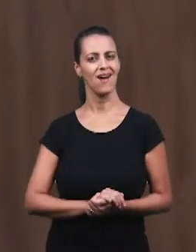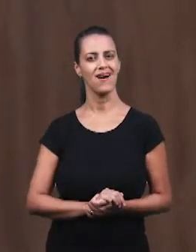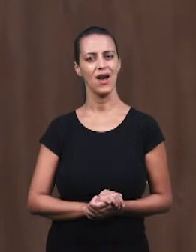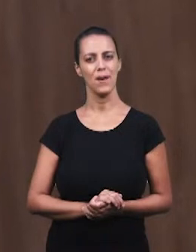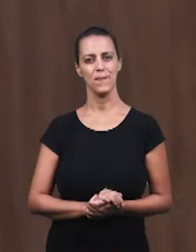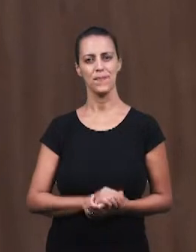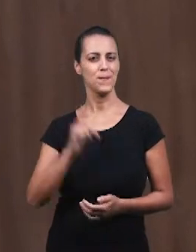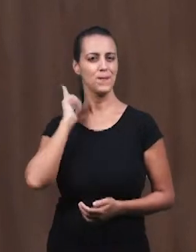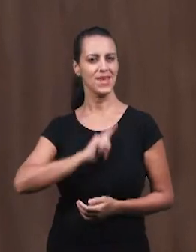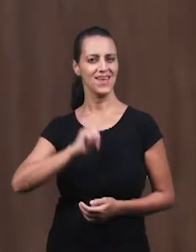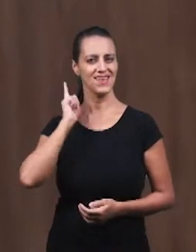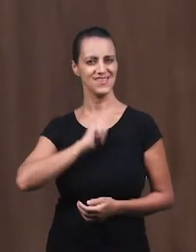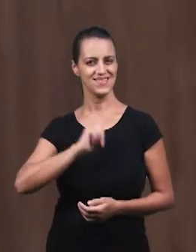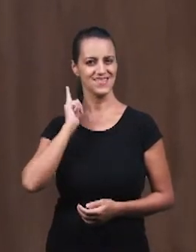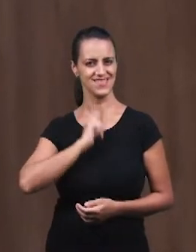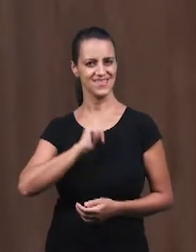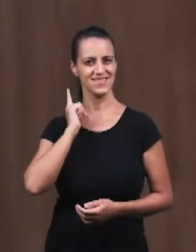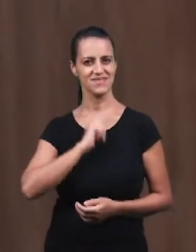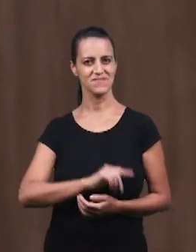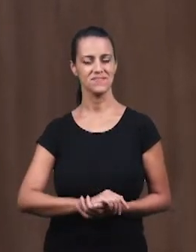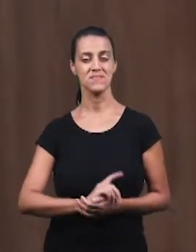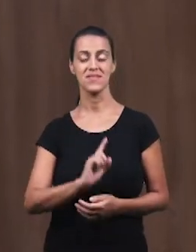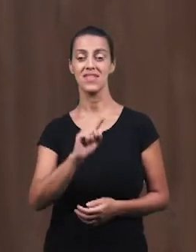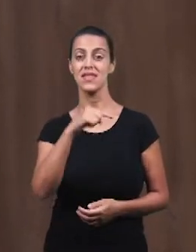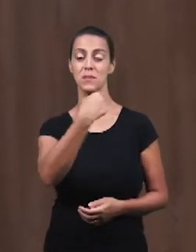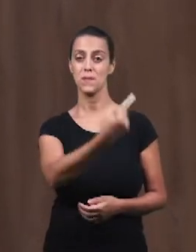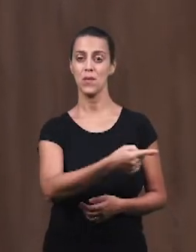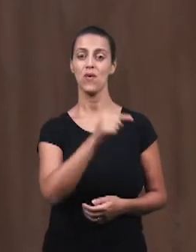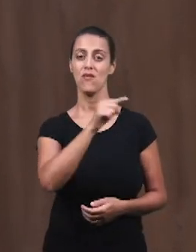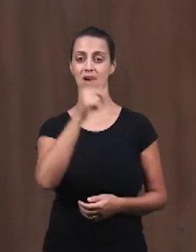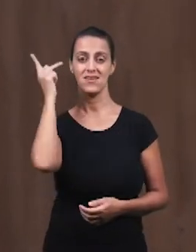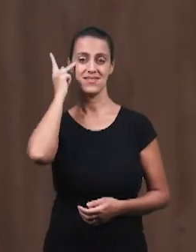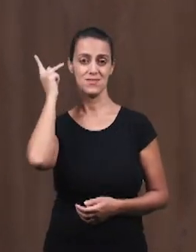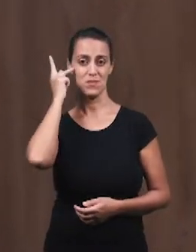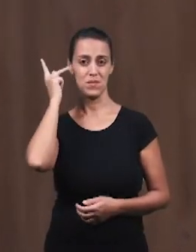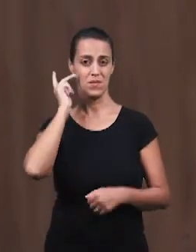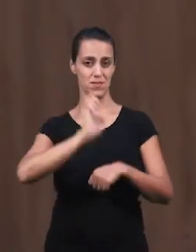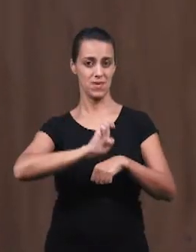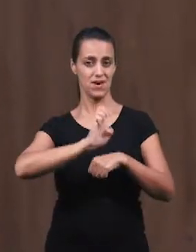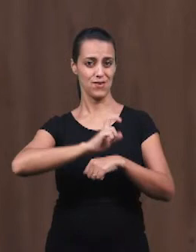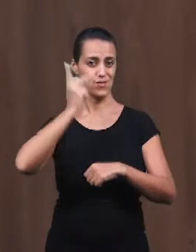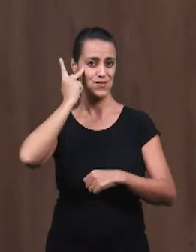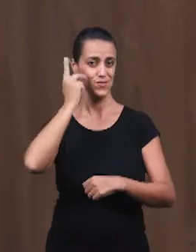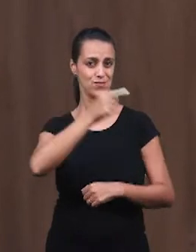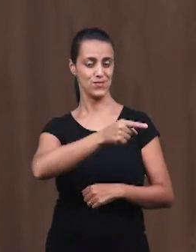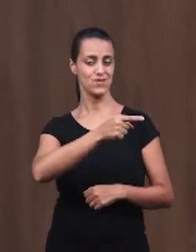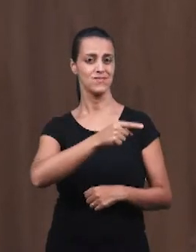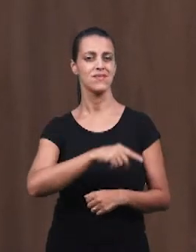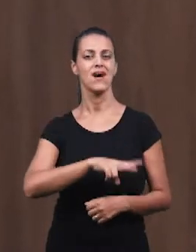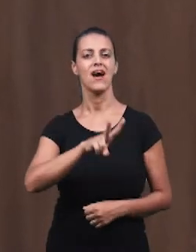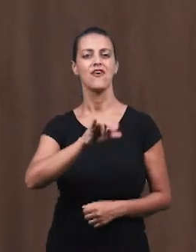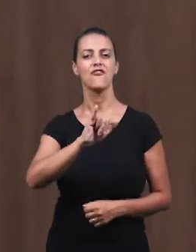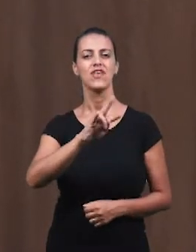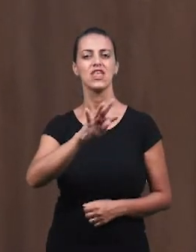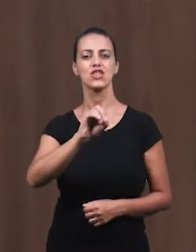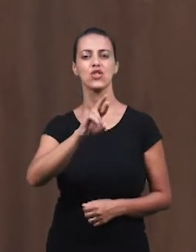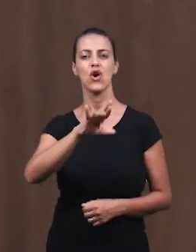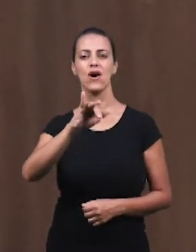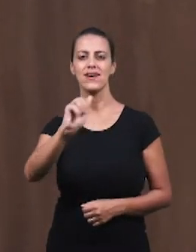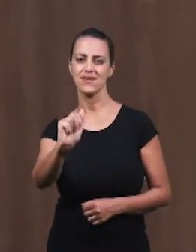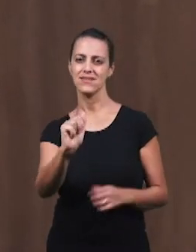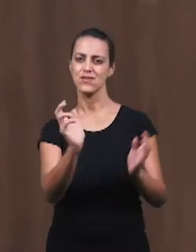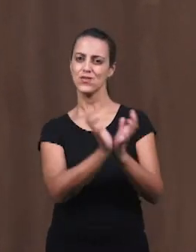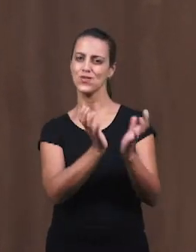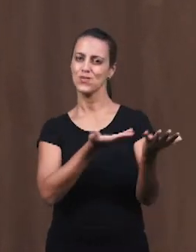de Patos de Minas, lá no estado de Minas Gerais. E logo depois iremos para o estado de São Paulo, onde ali a irmã Vitória,